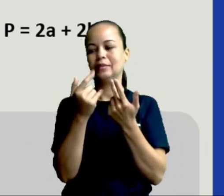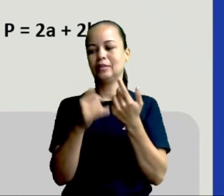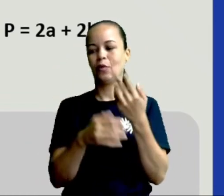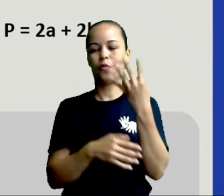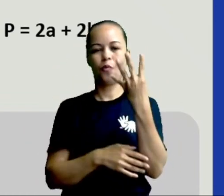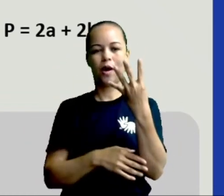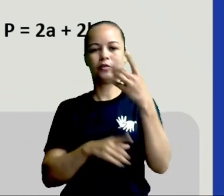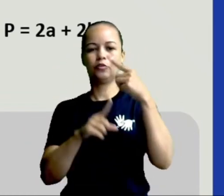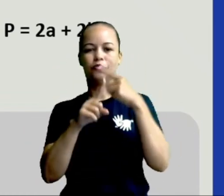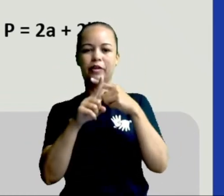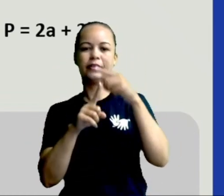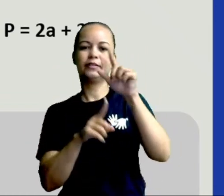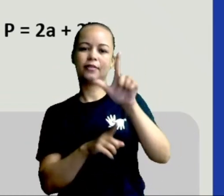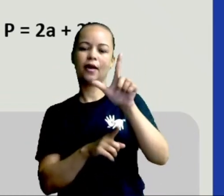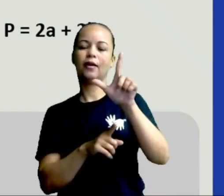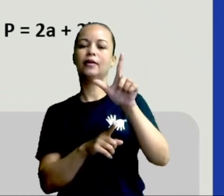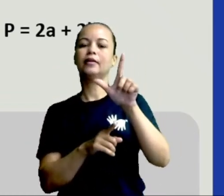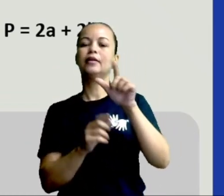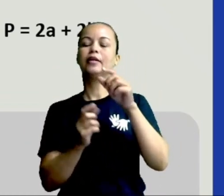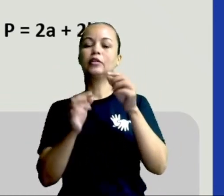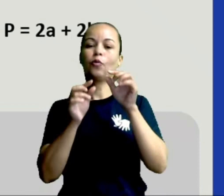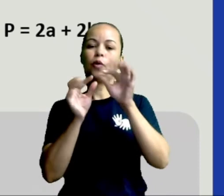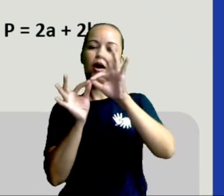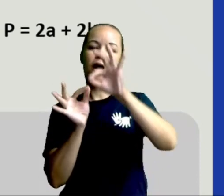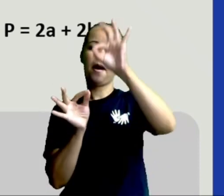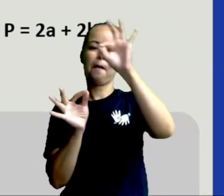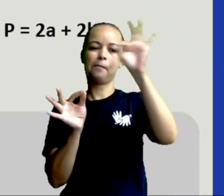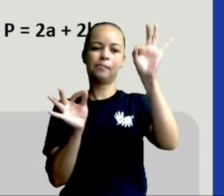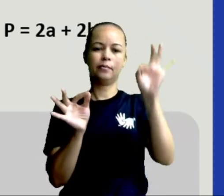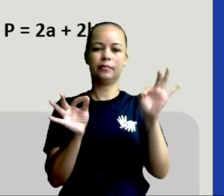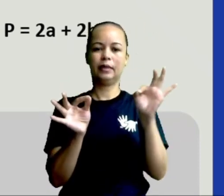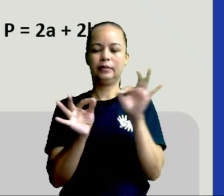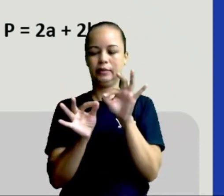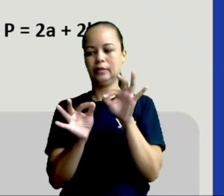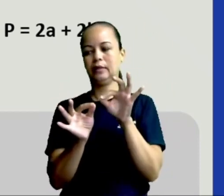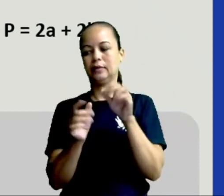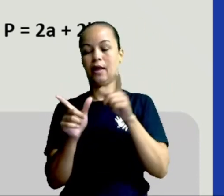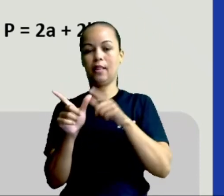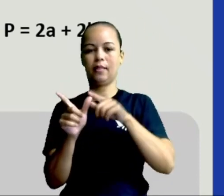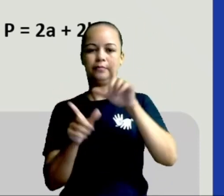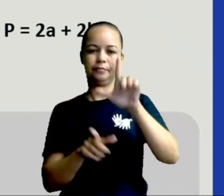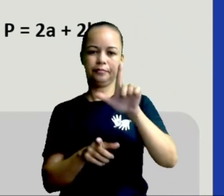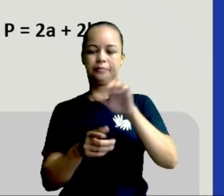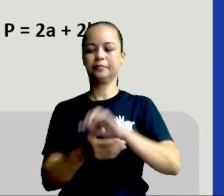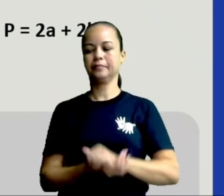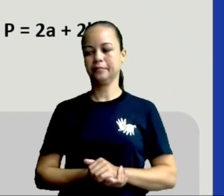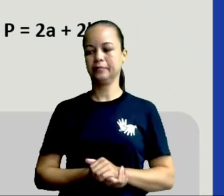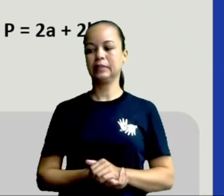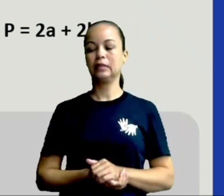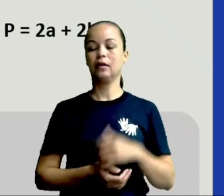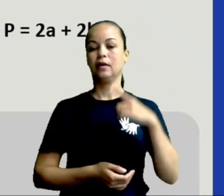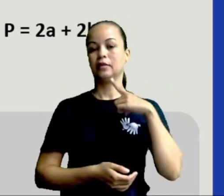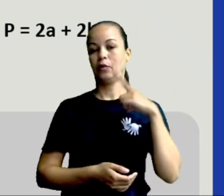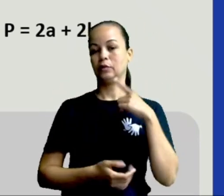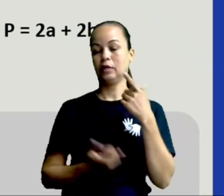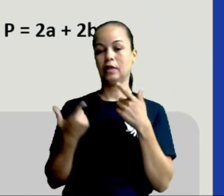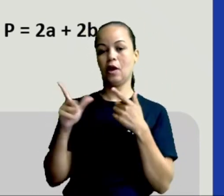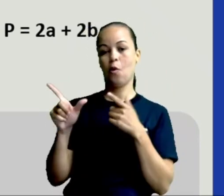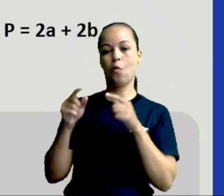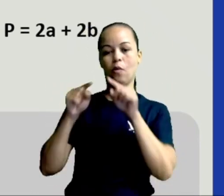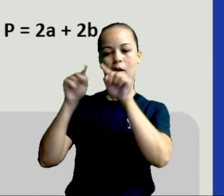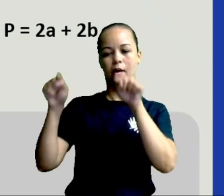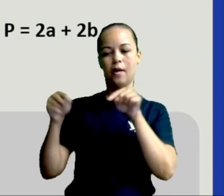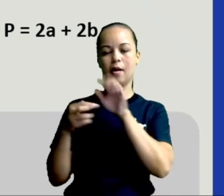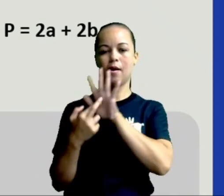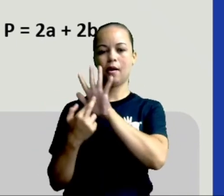4 vezes L, 4 vezes a medida da letra L. Então, aí é o que eu tenho na outra